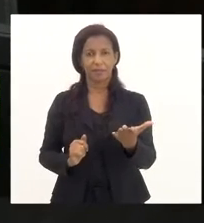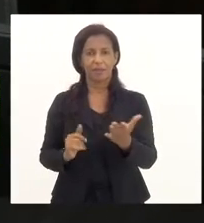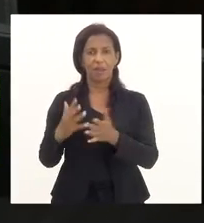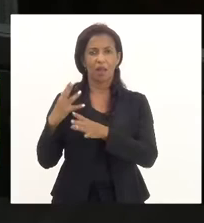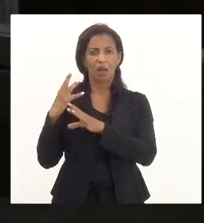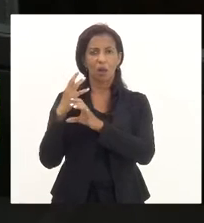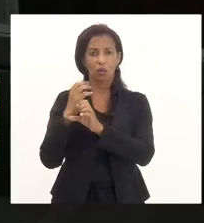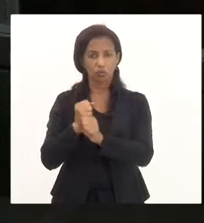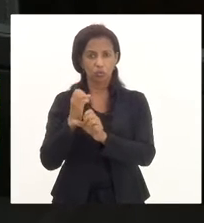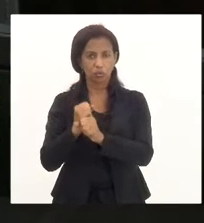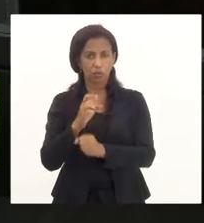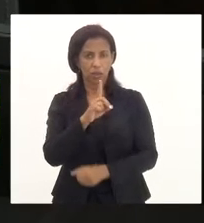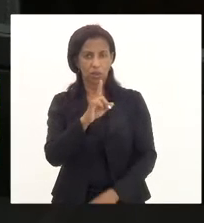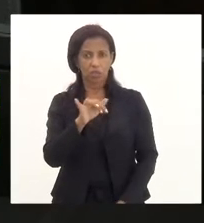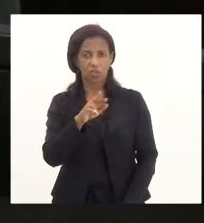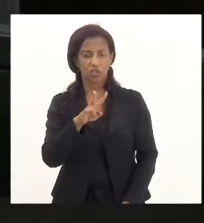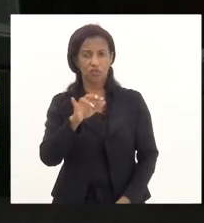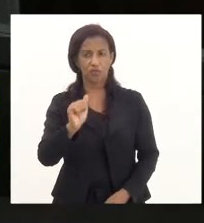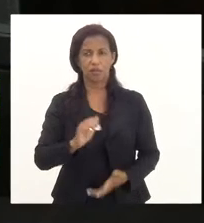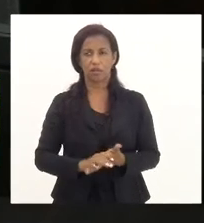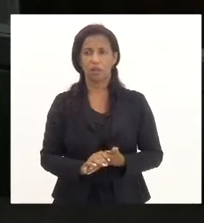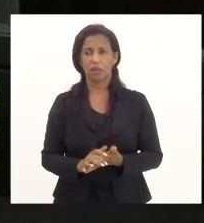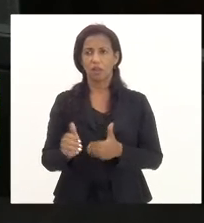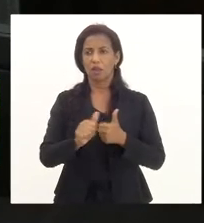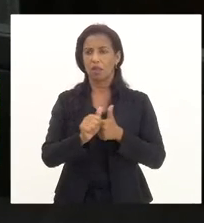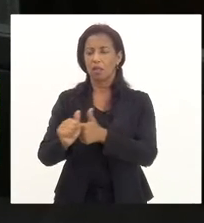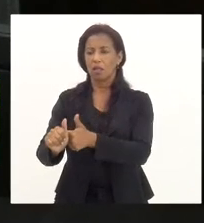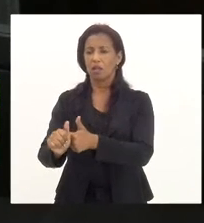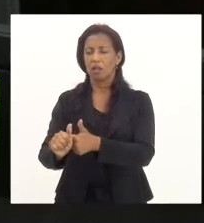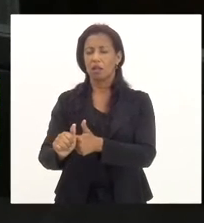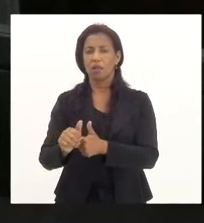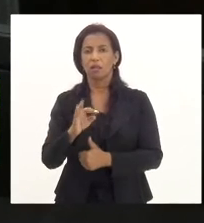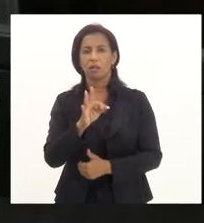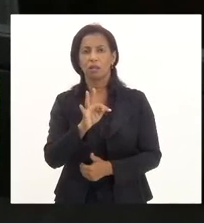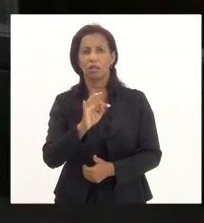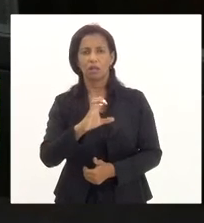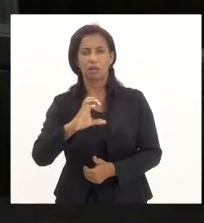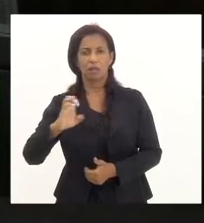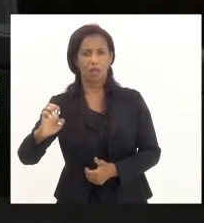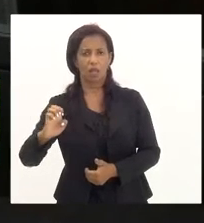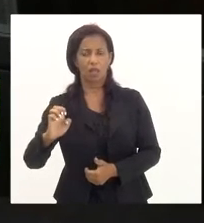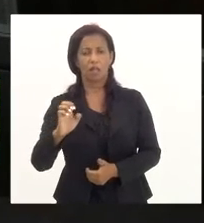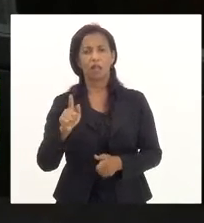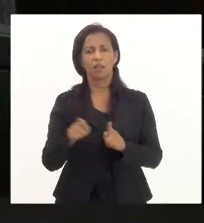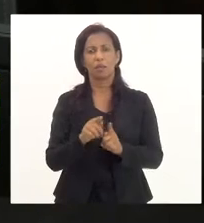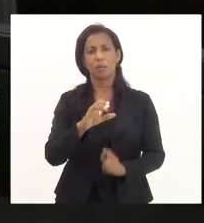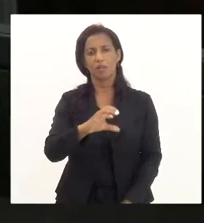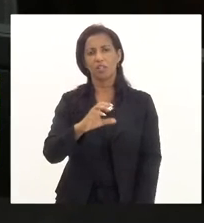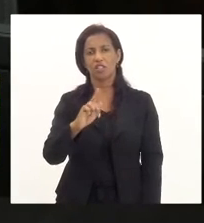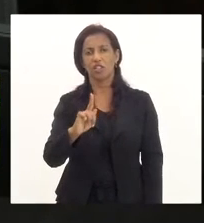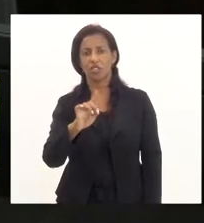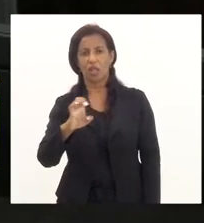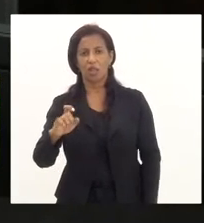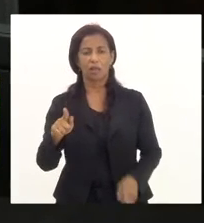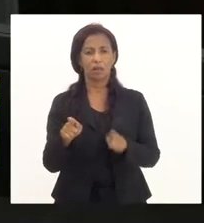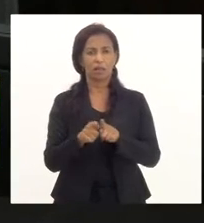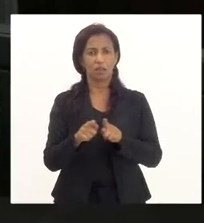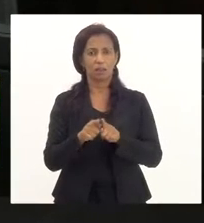Auditoria da dívida ela é acompanhada também pelo tribunal de contas e pela CGE também